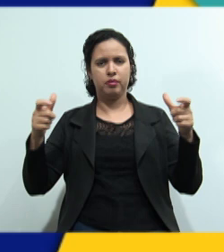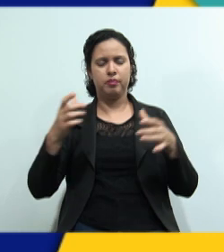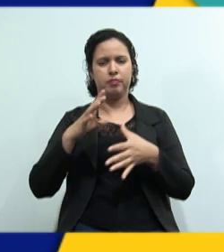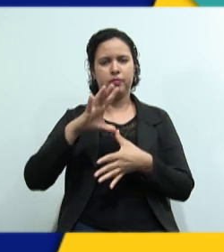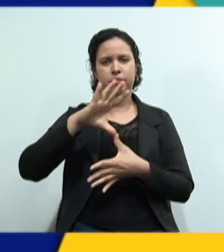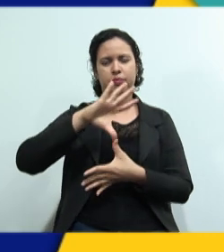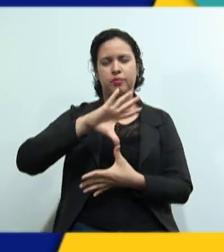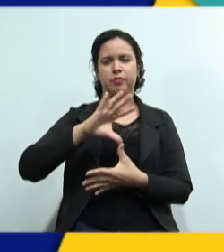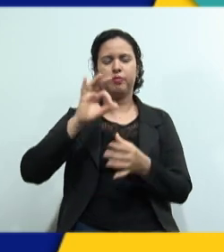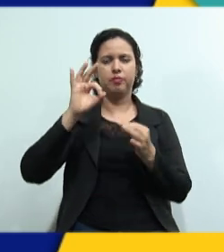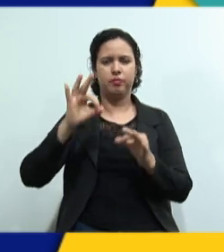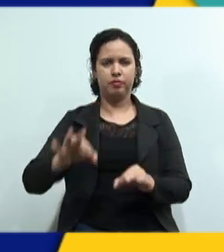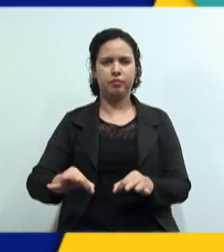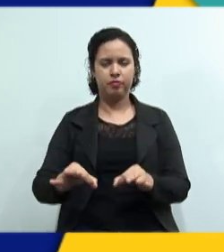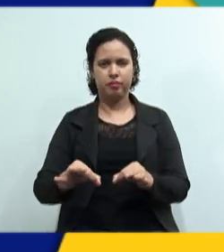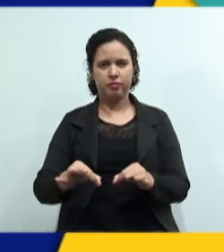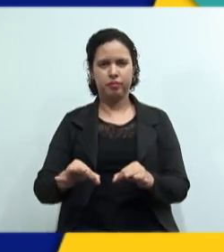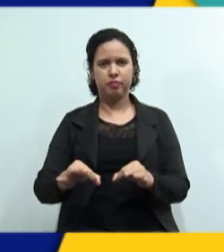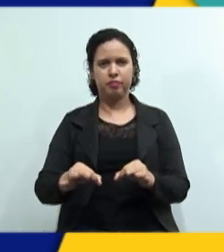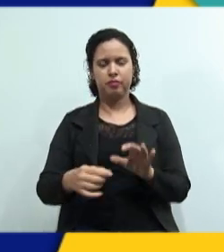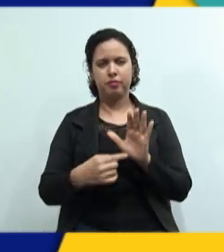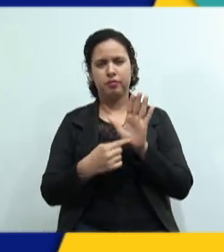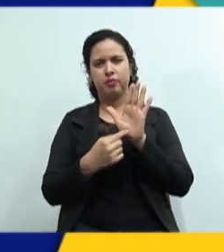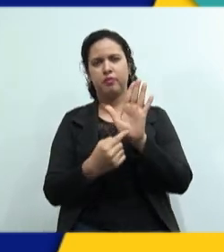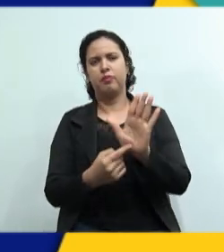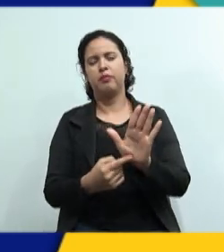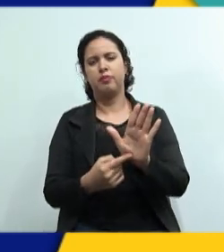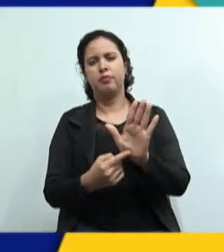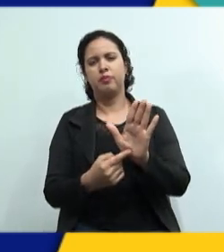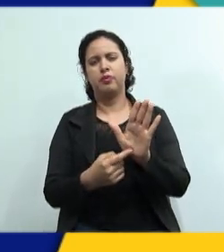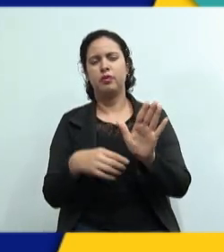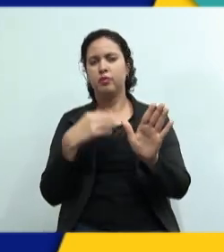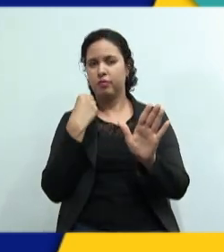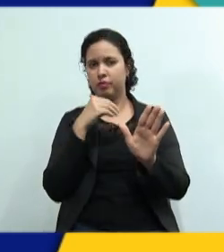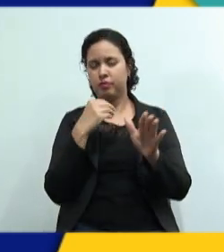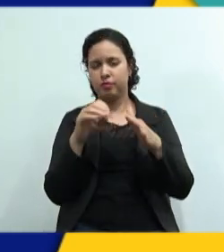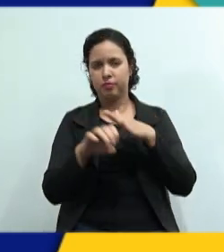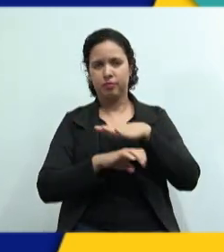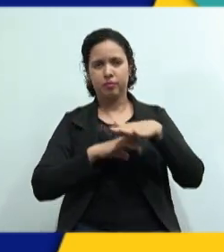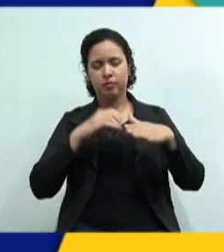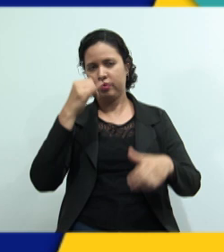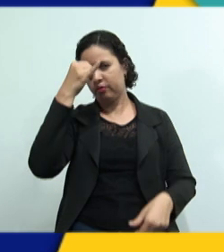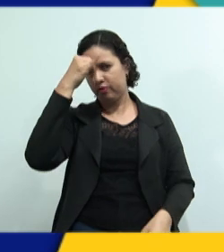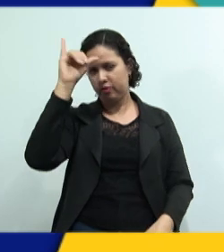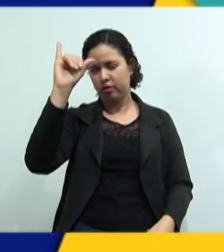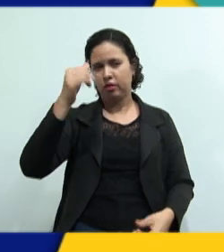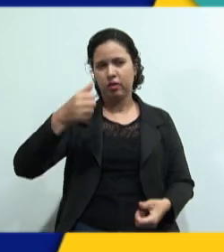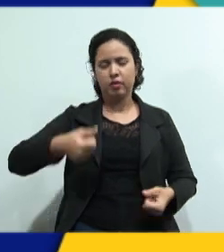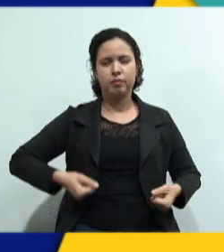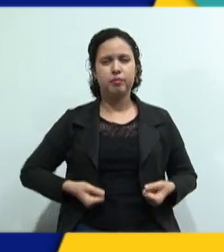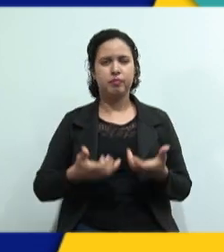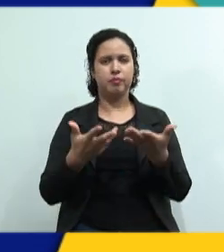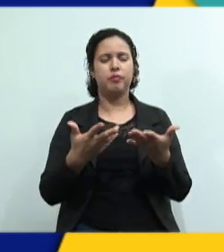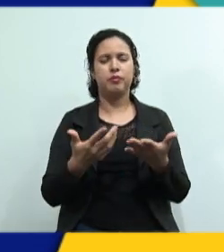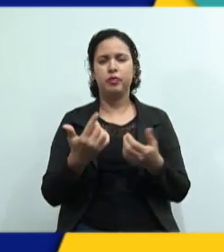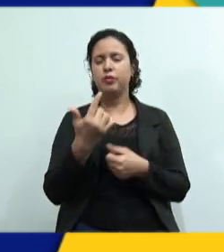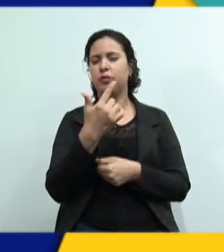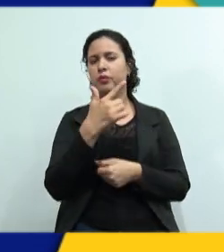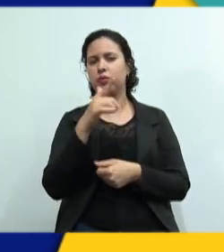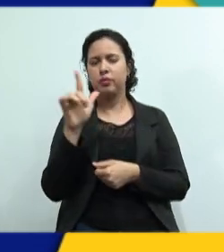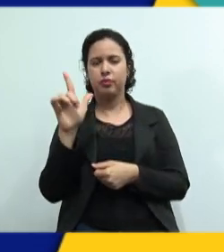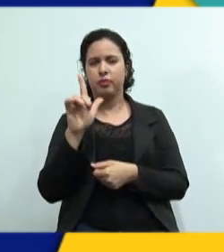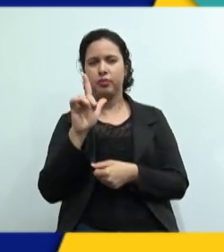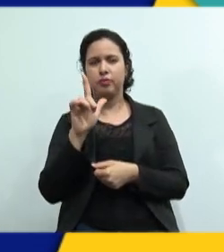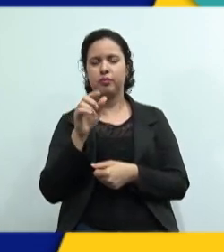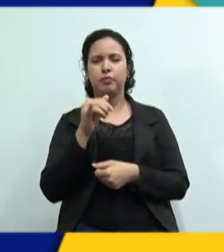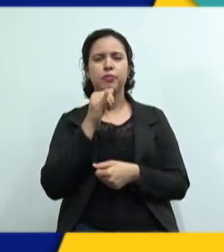correto dos custos de produção apresenta uma oportunidade de a empresa eliminar desperdícios e demais itens que não